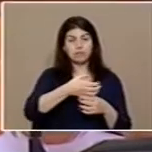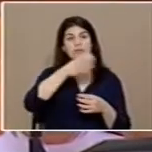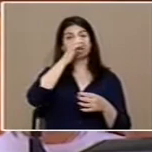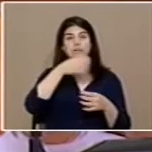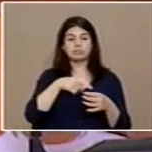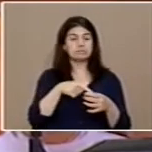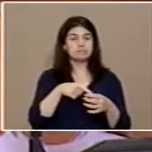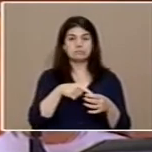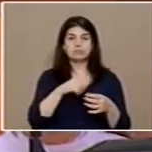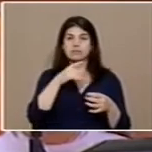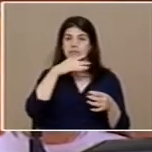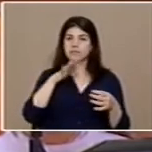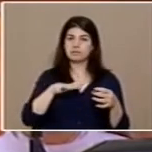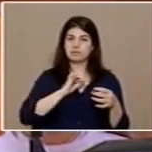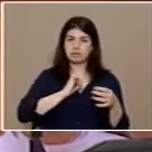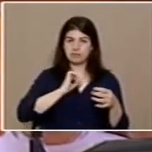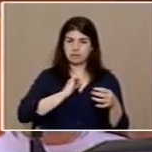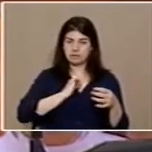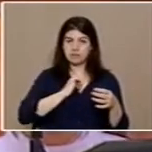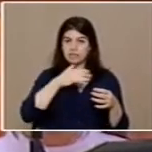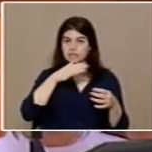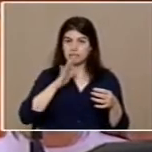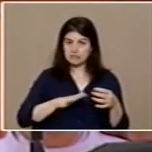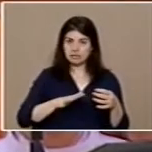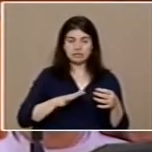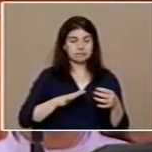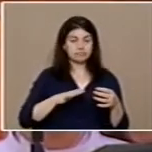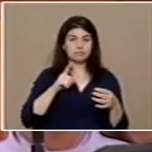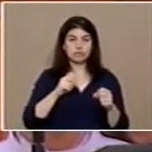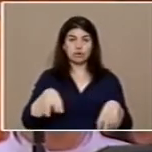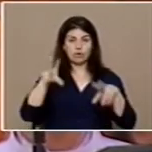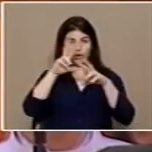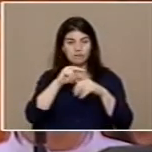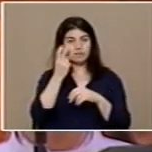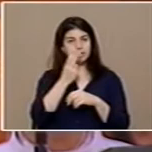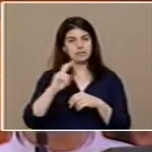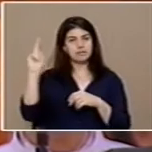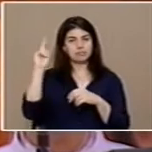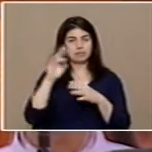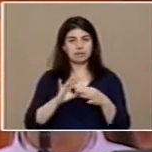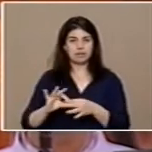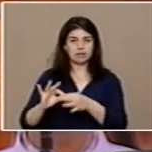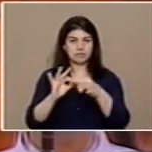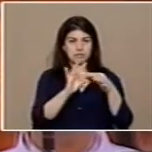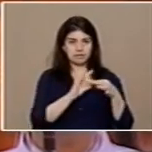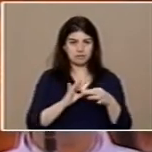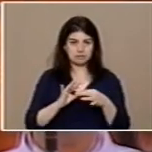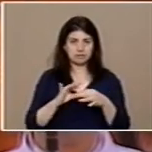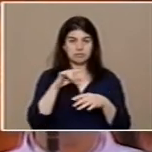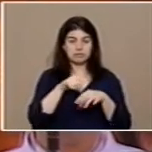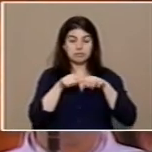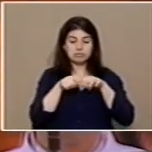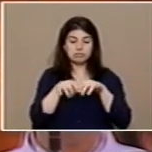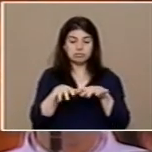e este é o cálice do meu sangue o sangue da nova e Eterna Aliança que será derramado